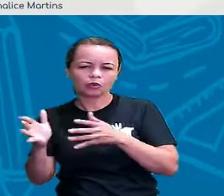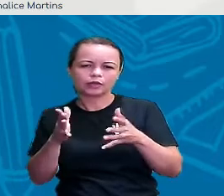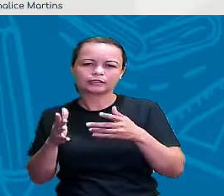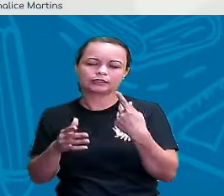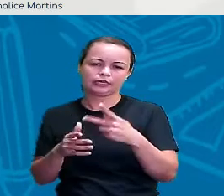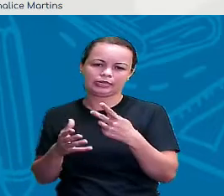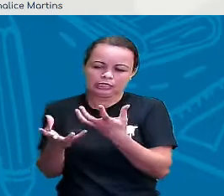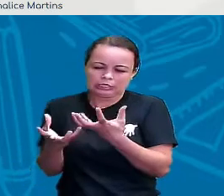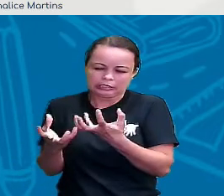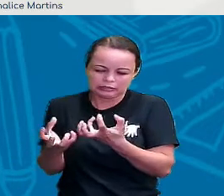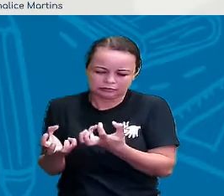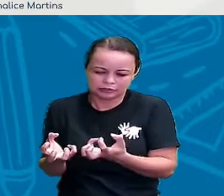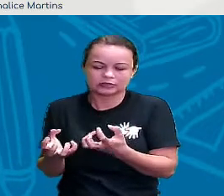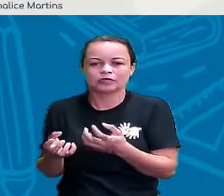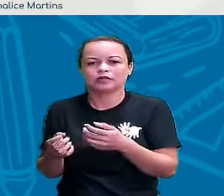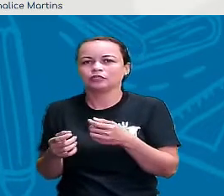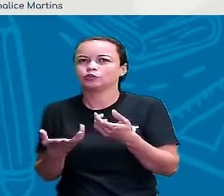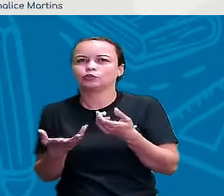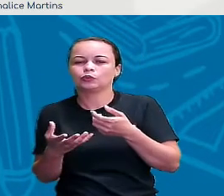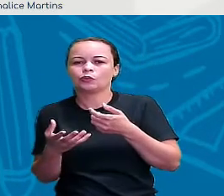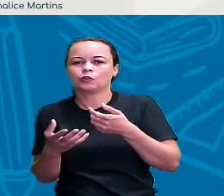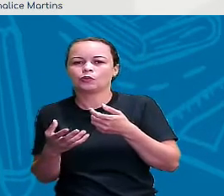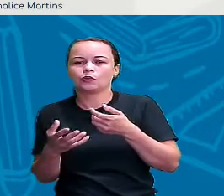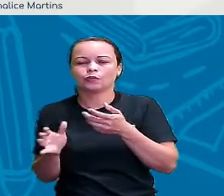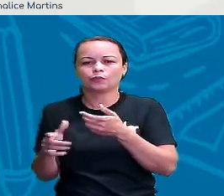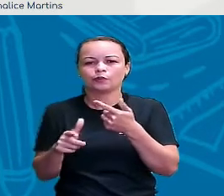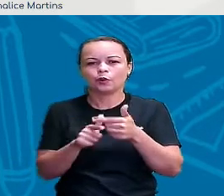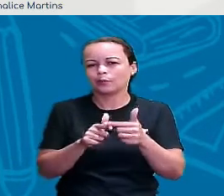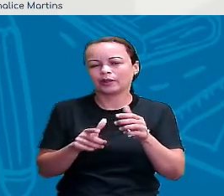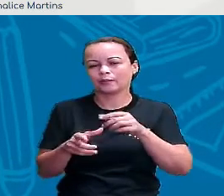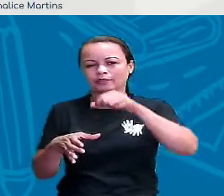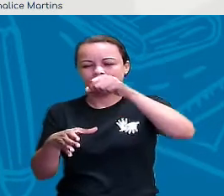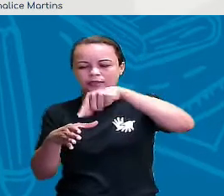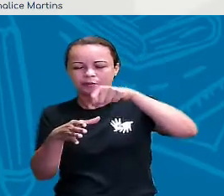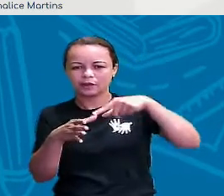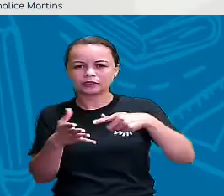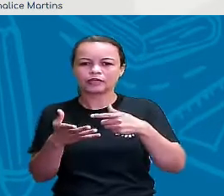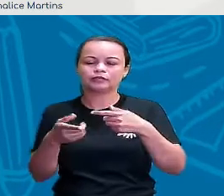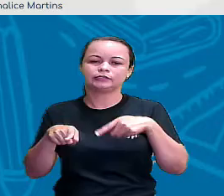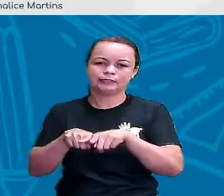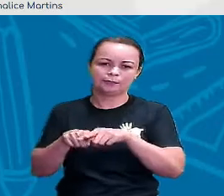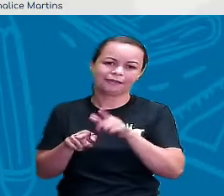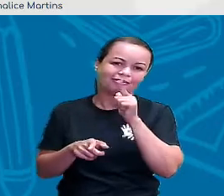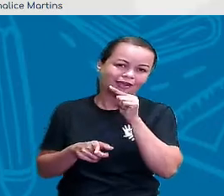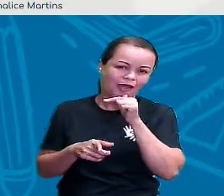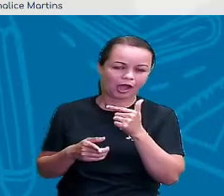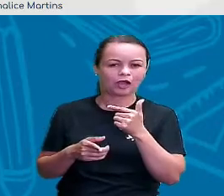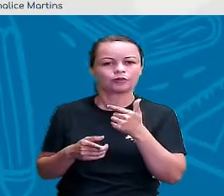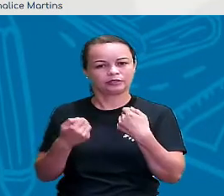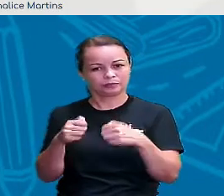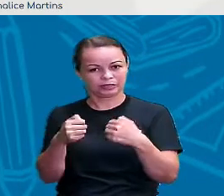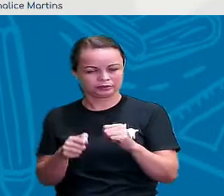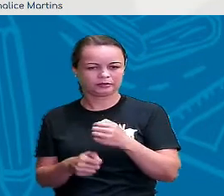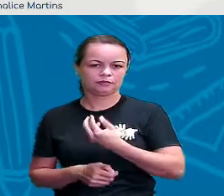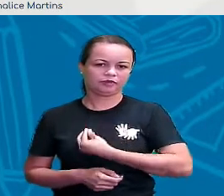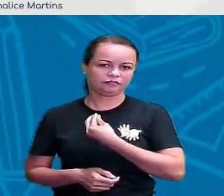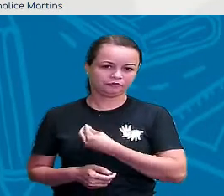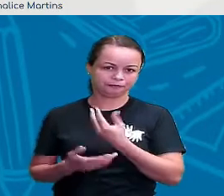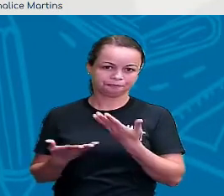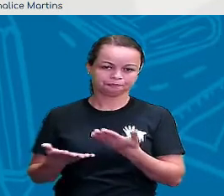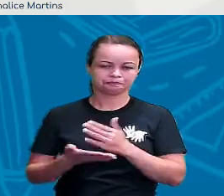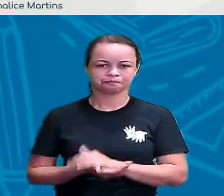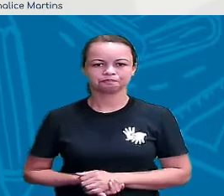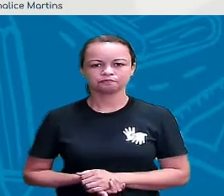questão do plantio, essa questão da água mesmo, porque a gente precisa da água, né, para sobreviver.